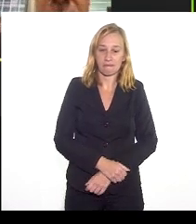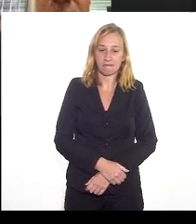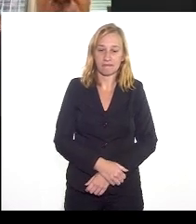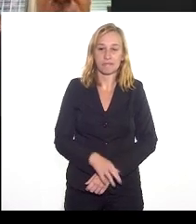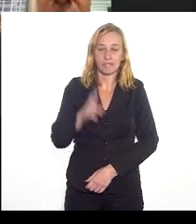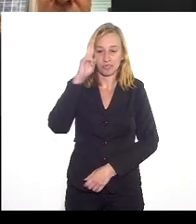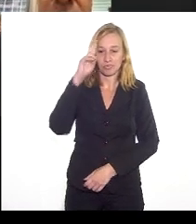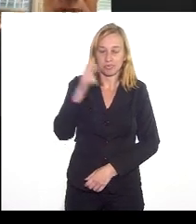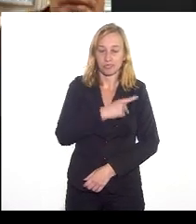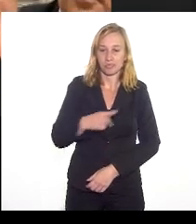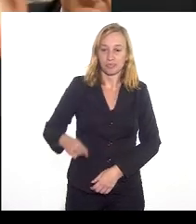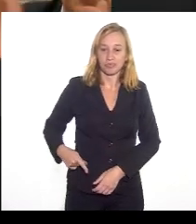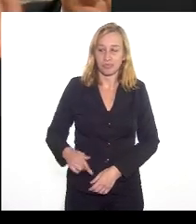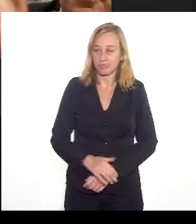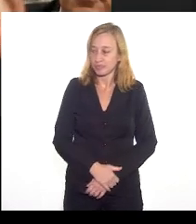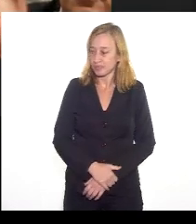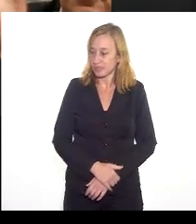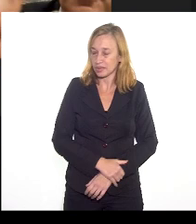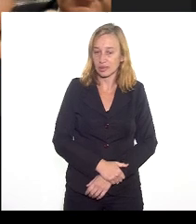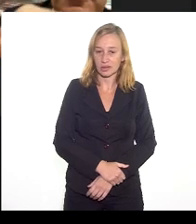Senhor presidente,